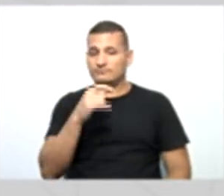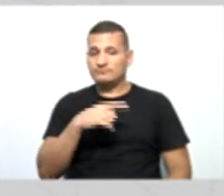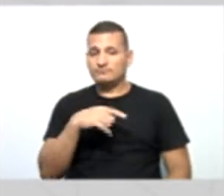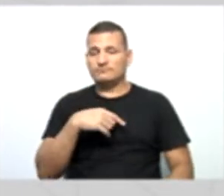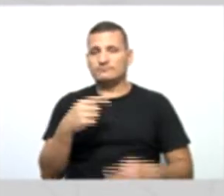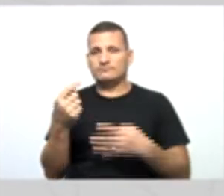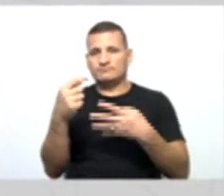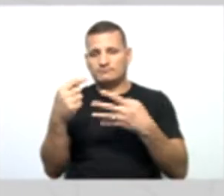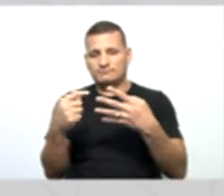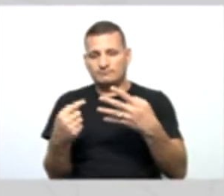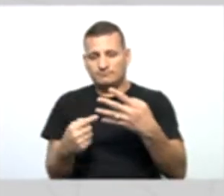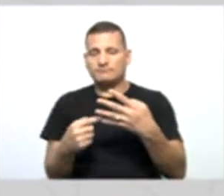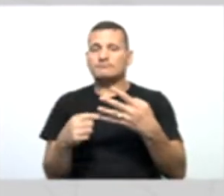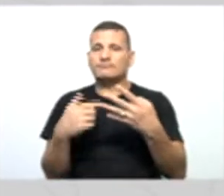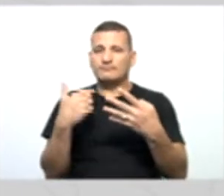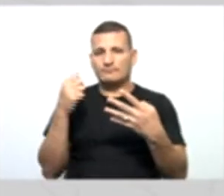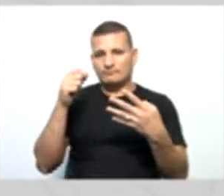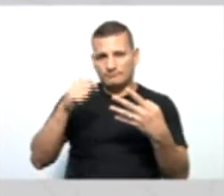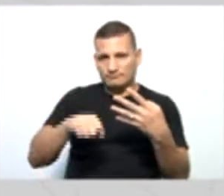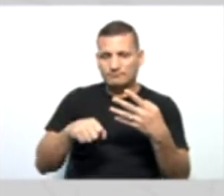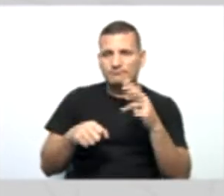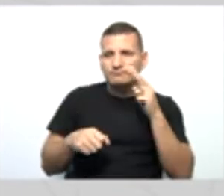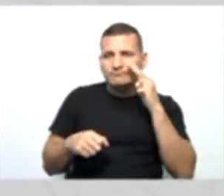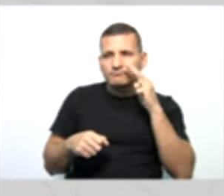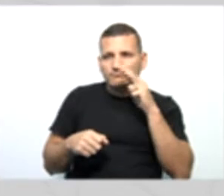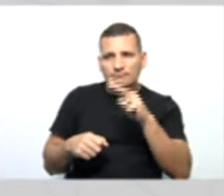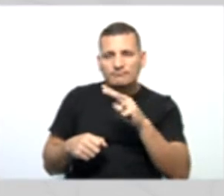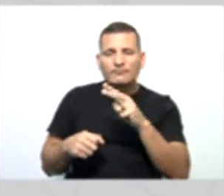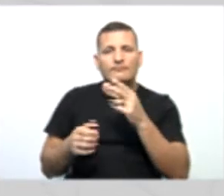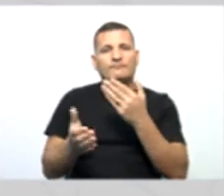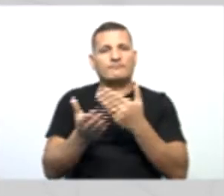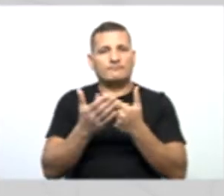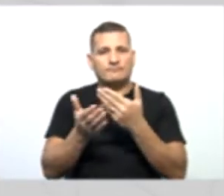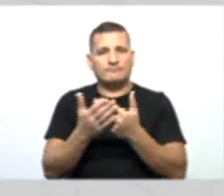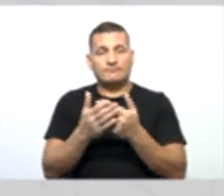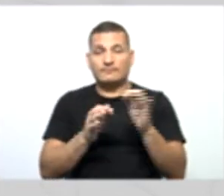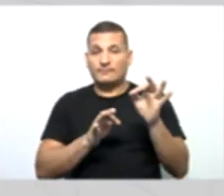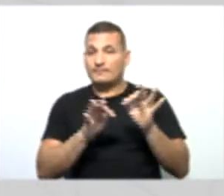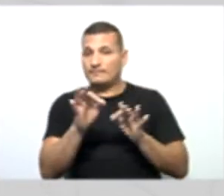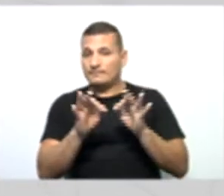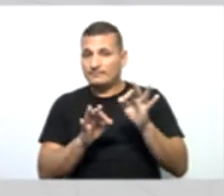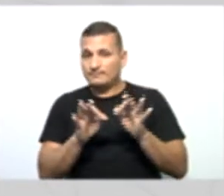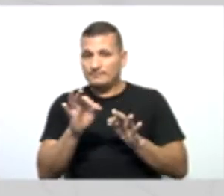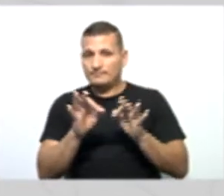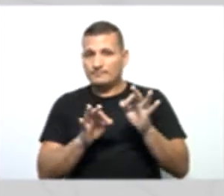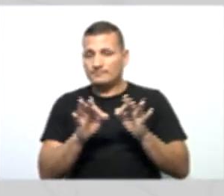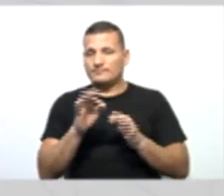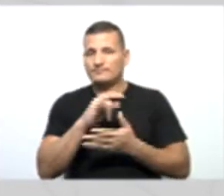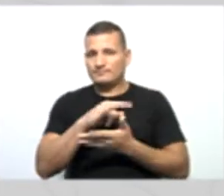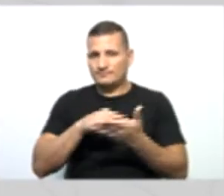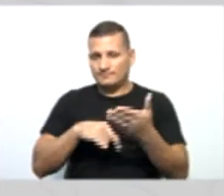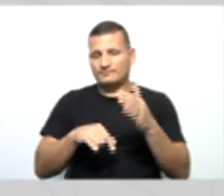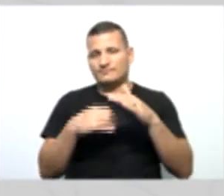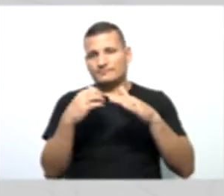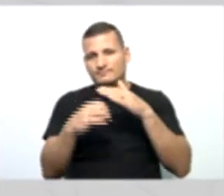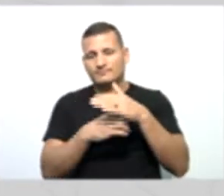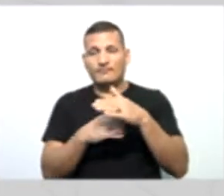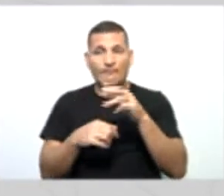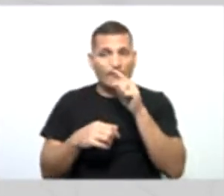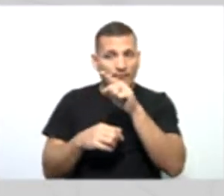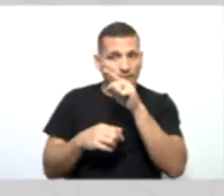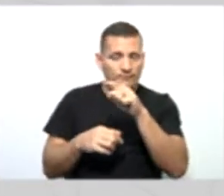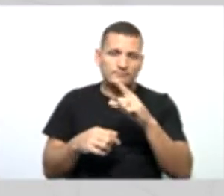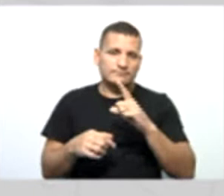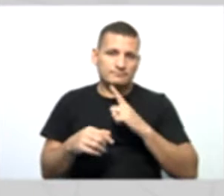eu já posso falar, olha, bem que eu vi na aula de plano de negócio, ali existe